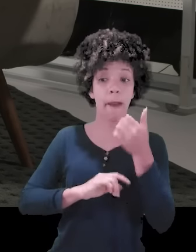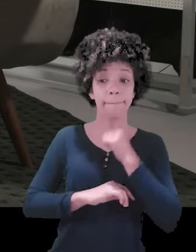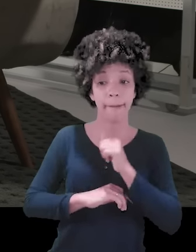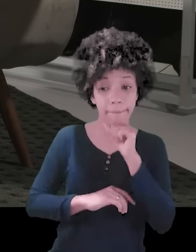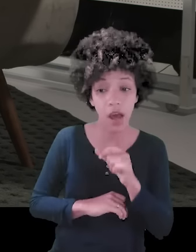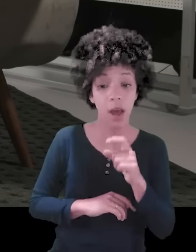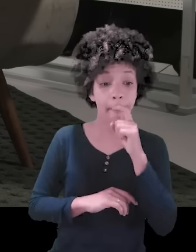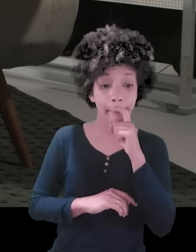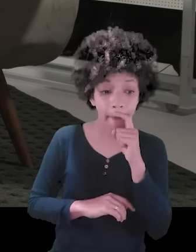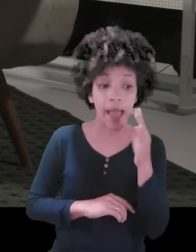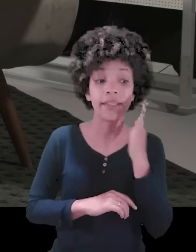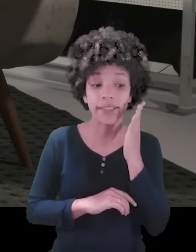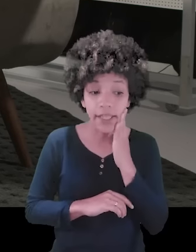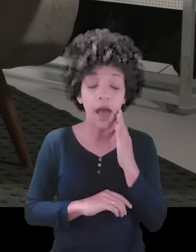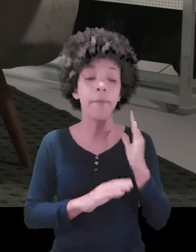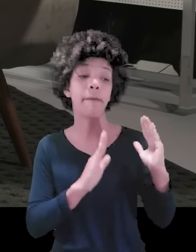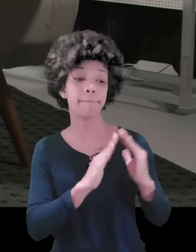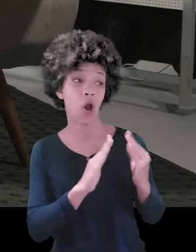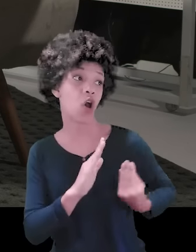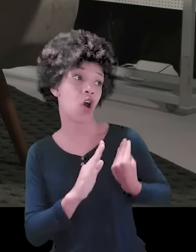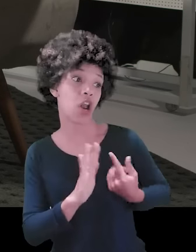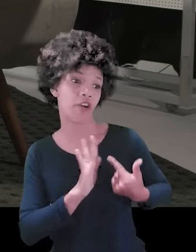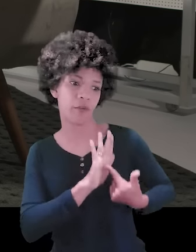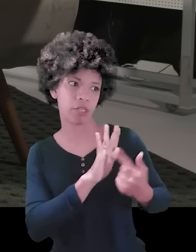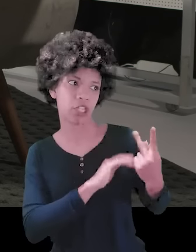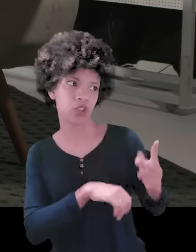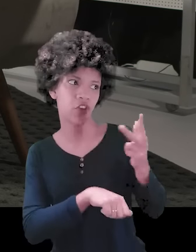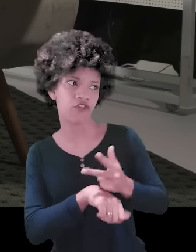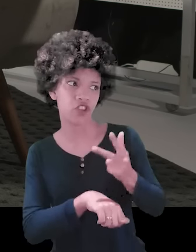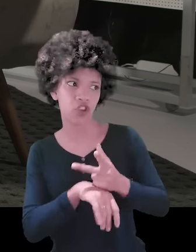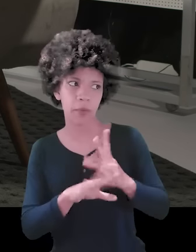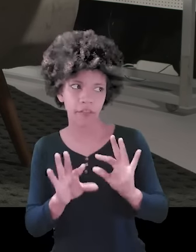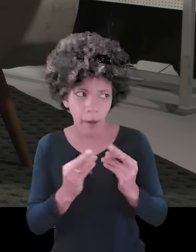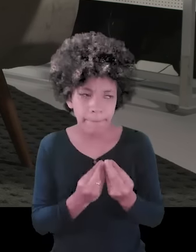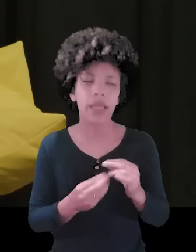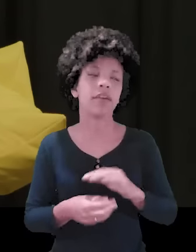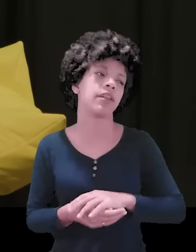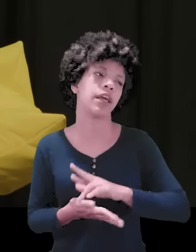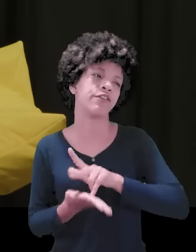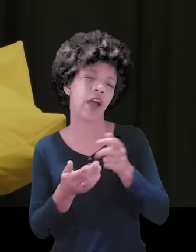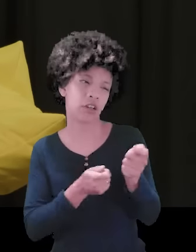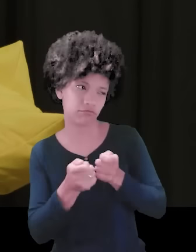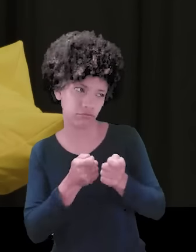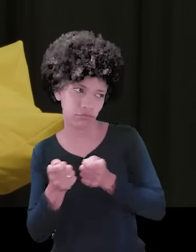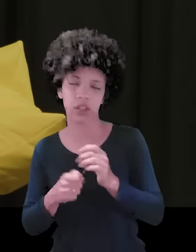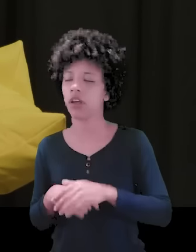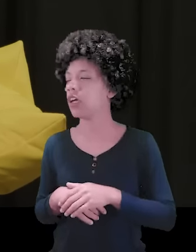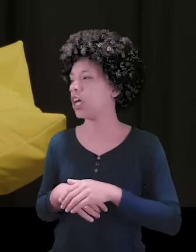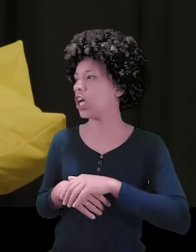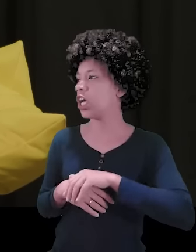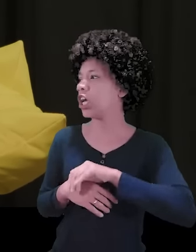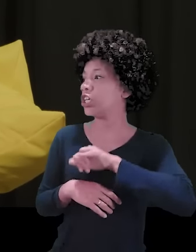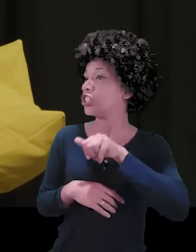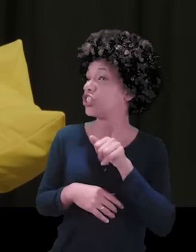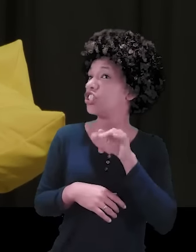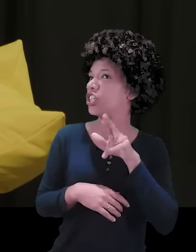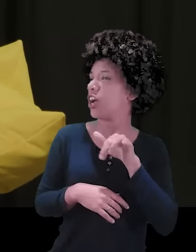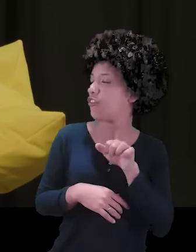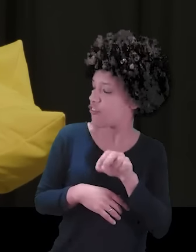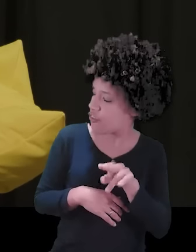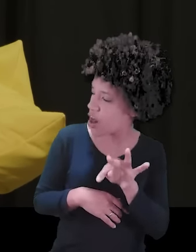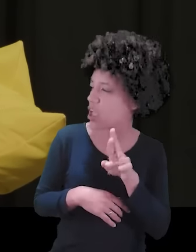mora ameaça né da senhora Eu vou mostrar o teu vídeo para tua família e quanto mais a gente falou do Jefferson fez tem tem